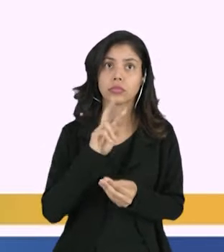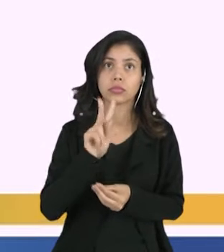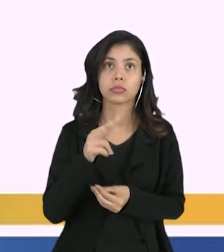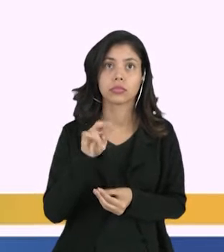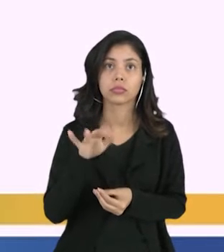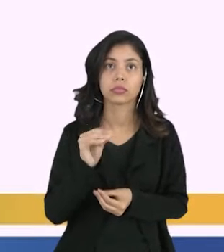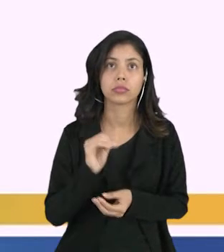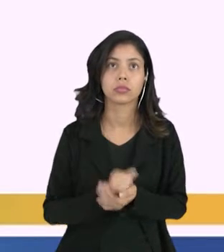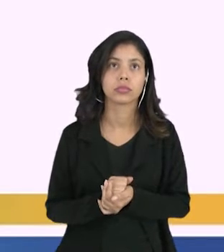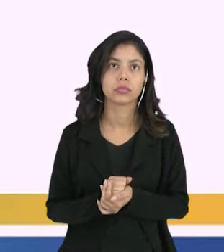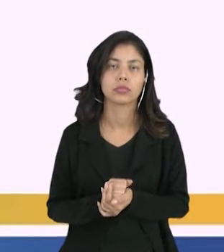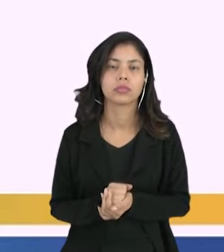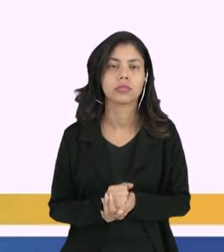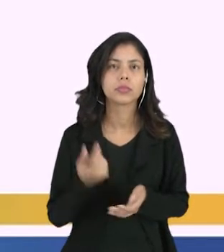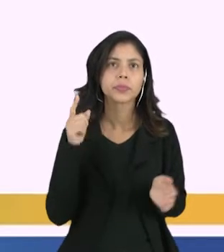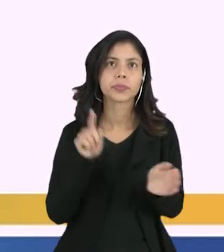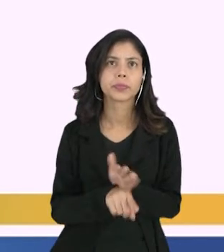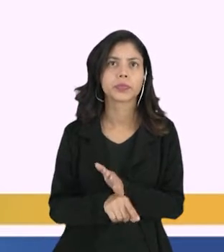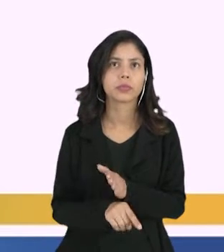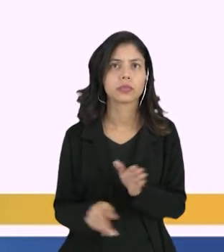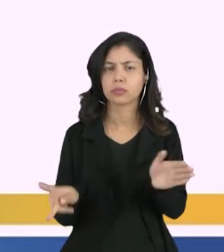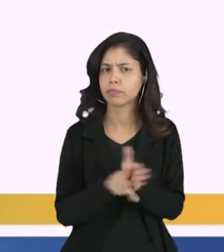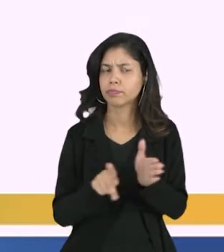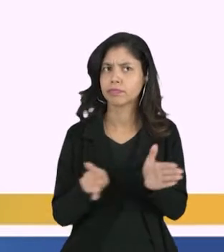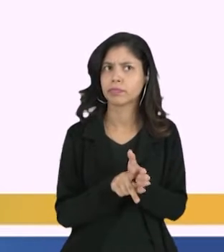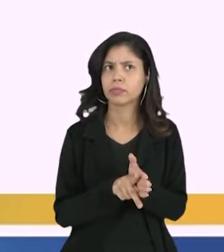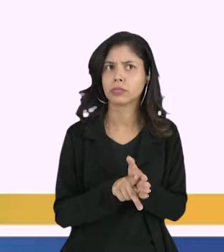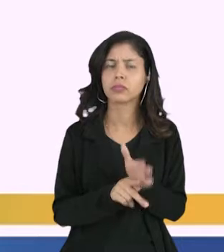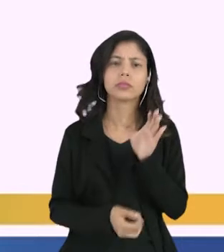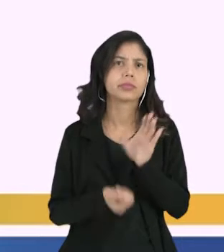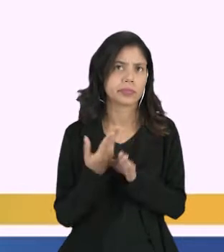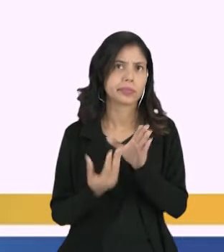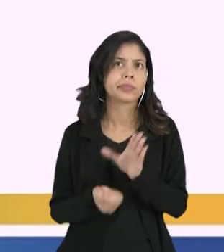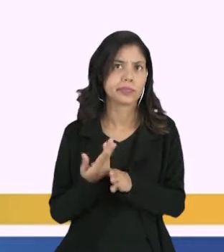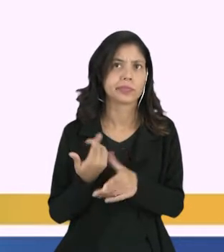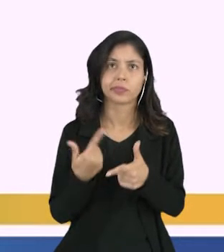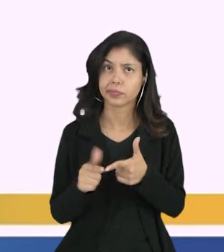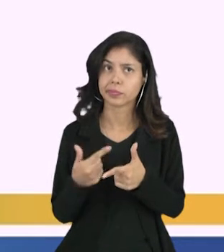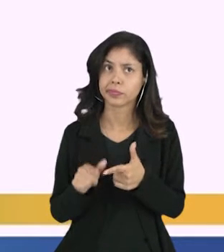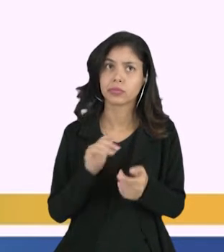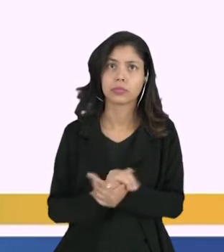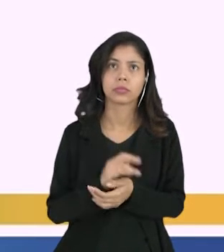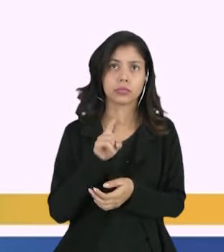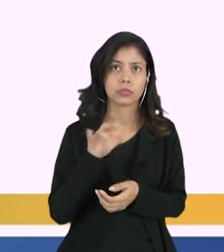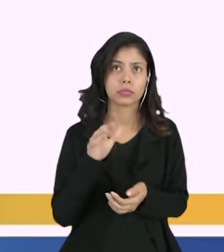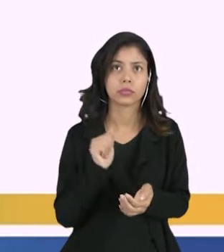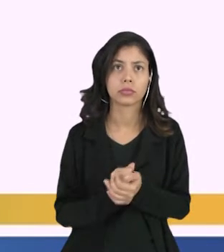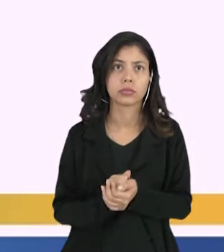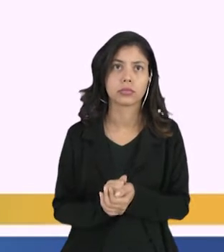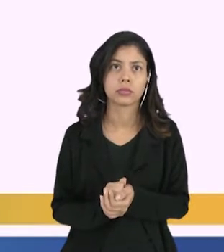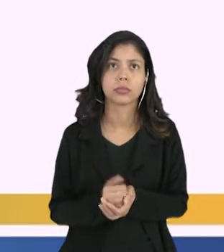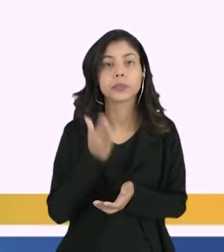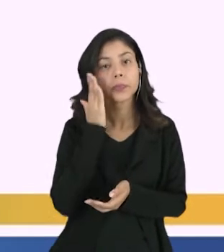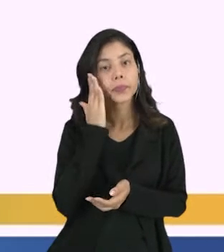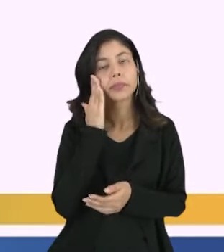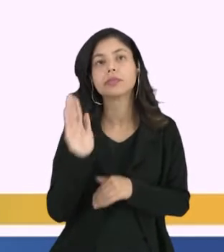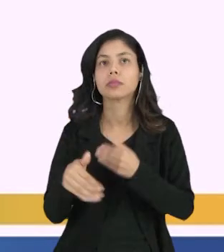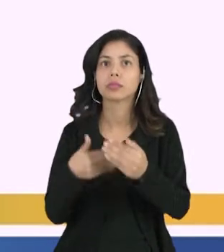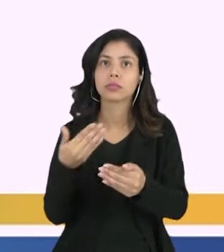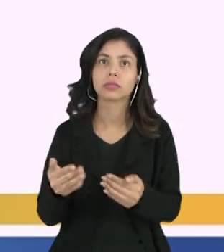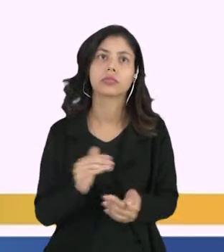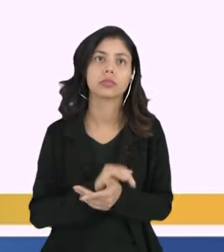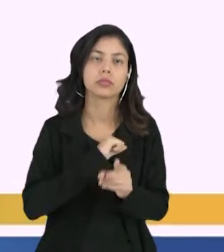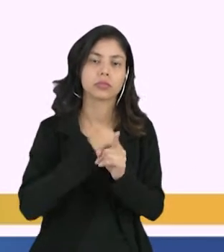hegemonia, tá, pessoal? A questão da propriedade dos meios de produção é um problema central para entendermos